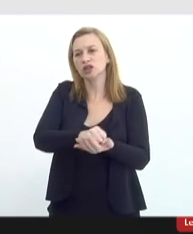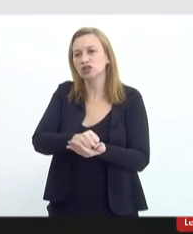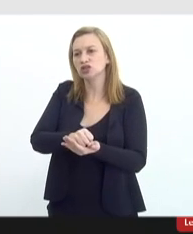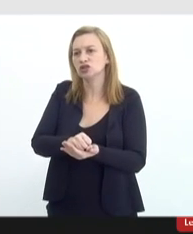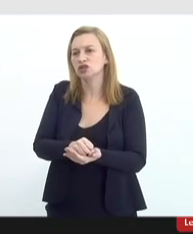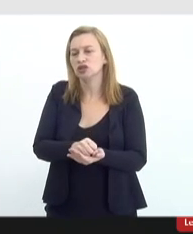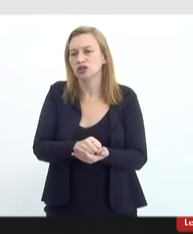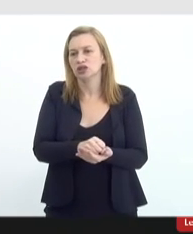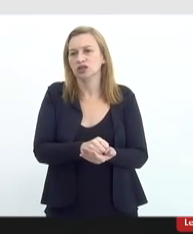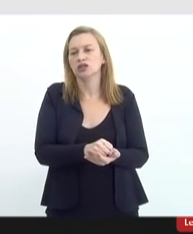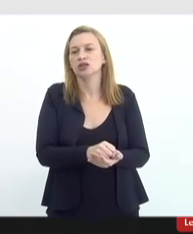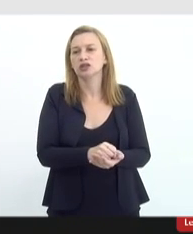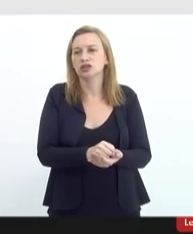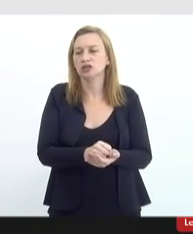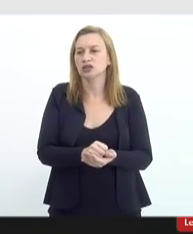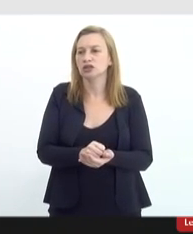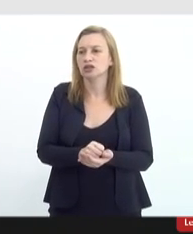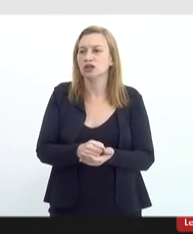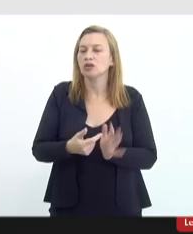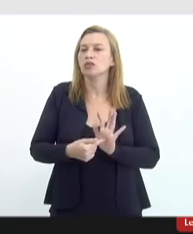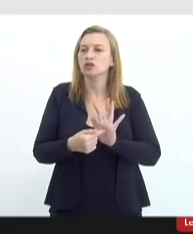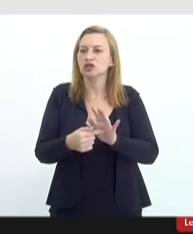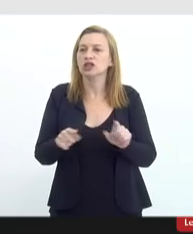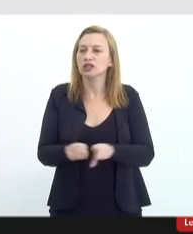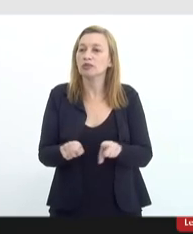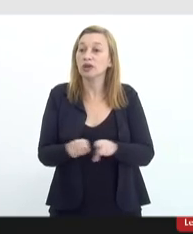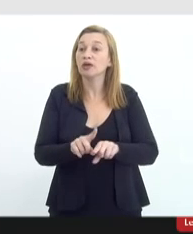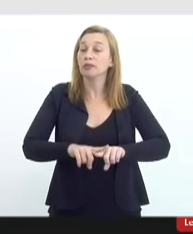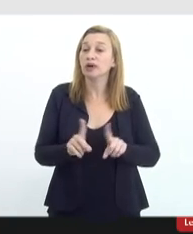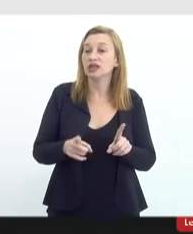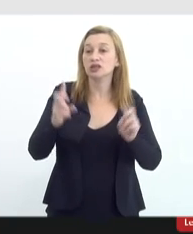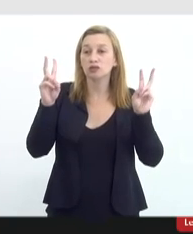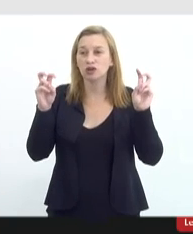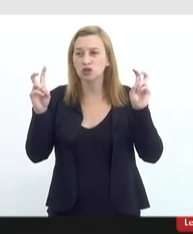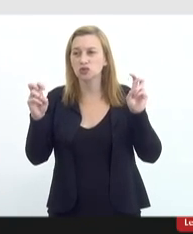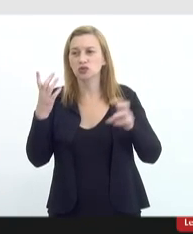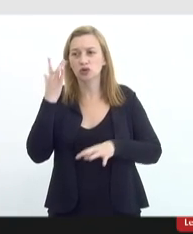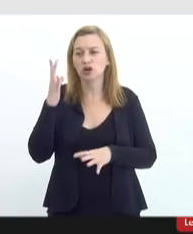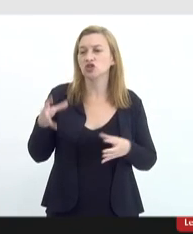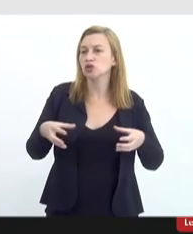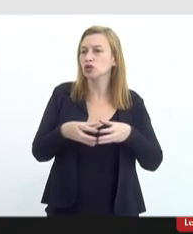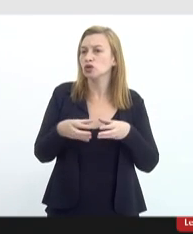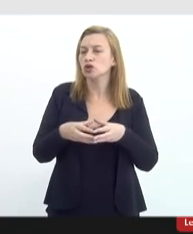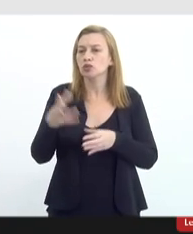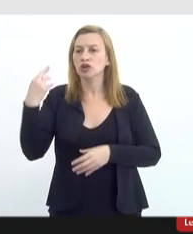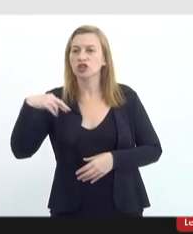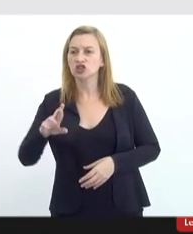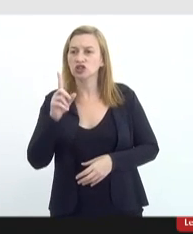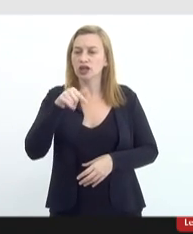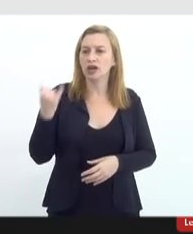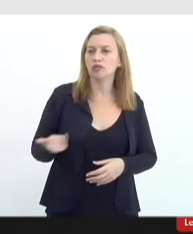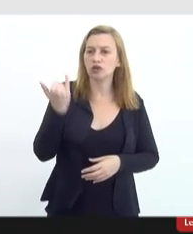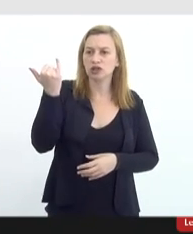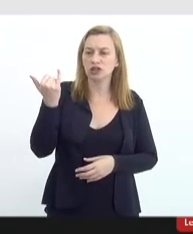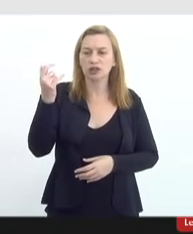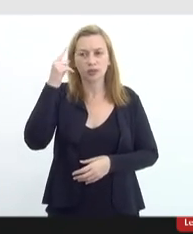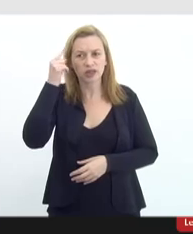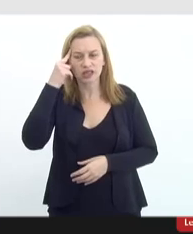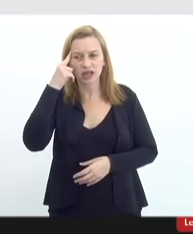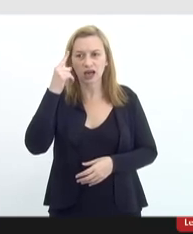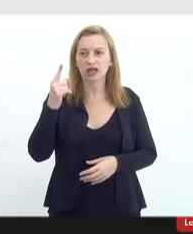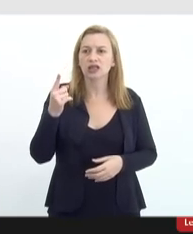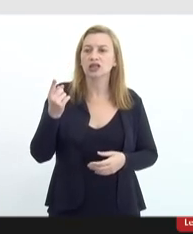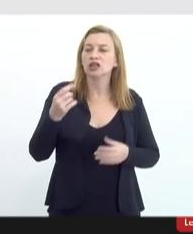um modo de dar visibilidade também. Mas essa é uma questão que eu acho que está para esse grupo religioso, que é muito importante a gente pensar, que é a dinâmica do